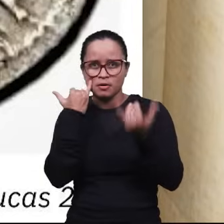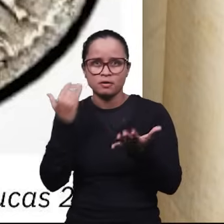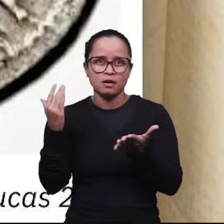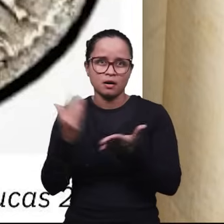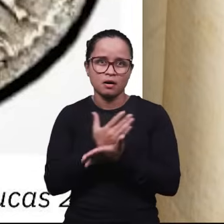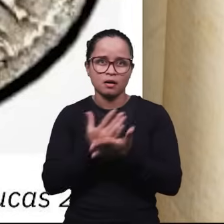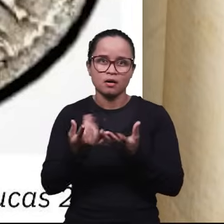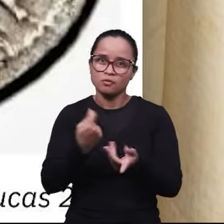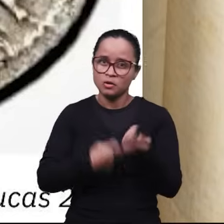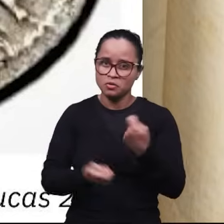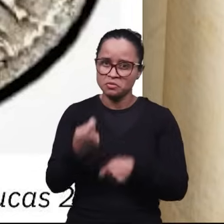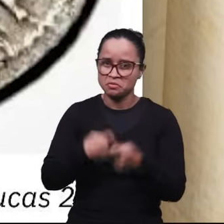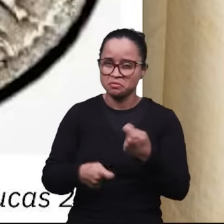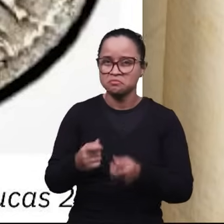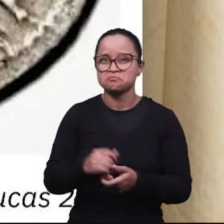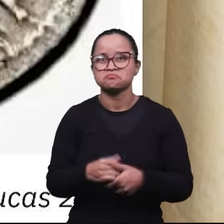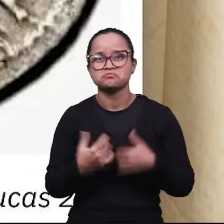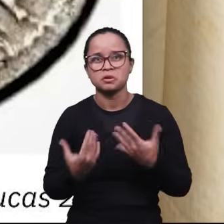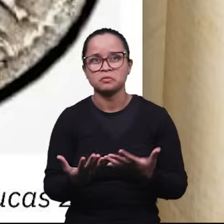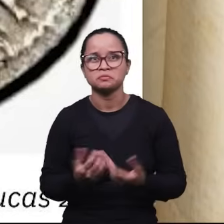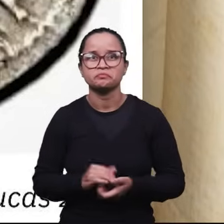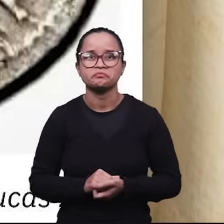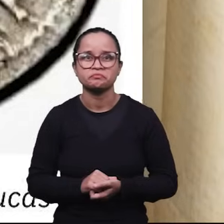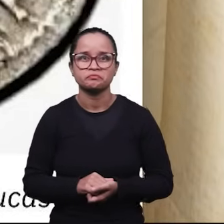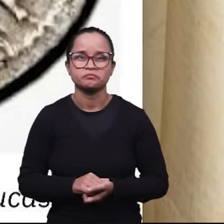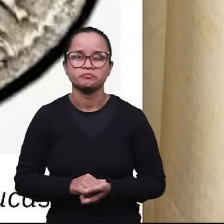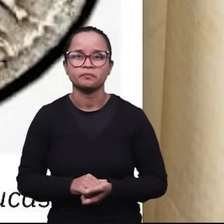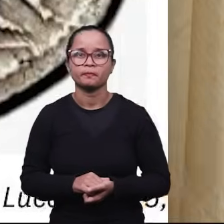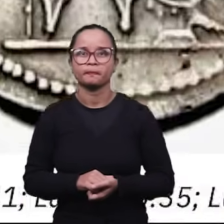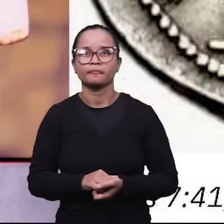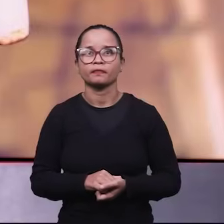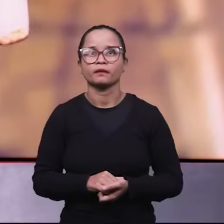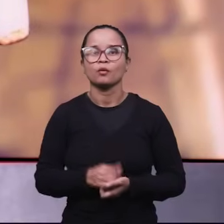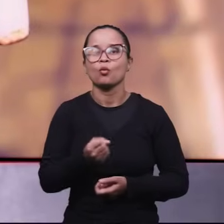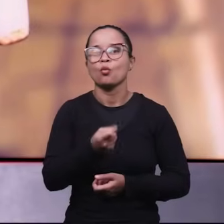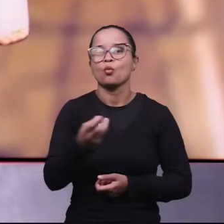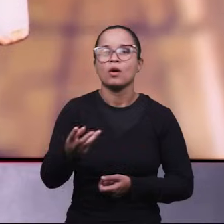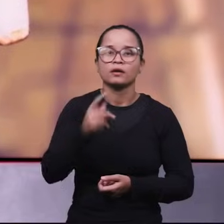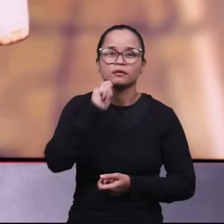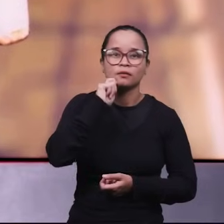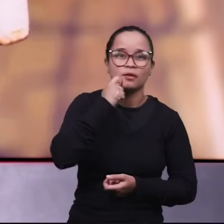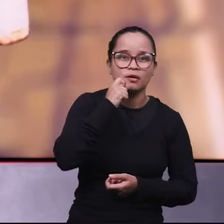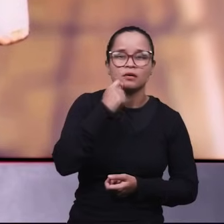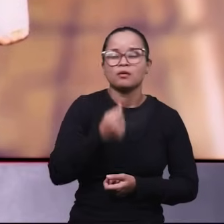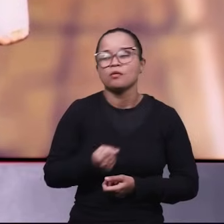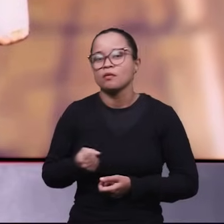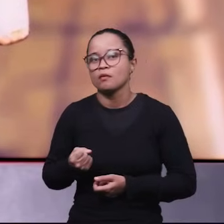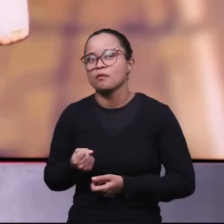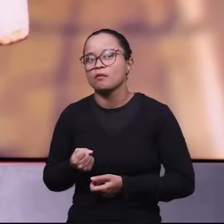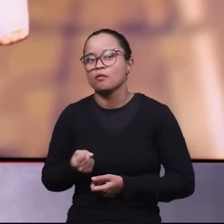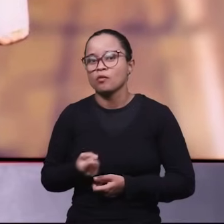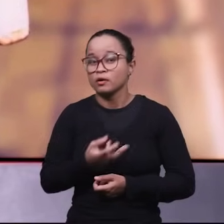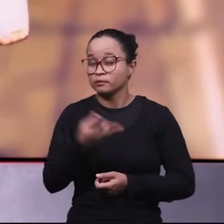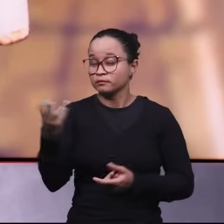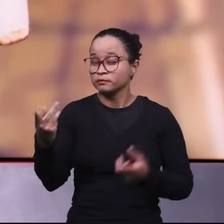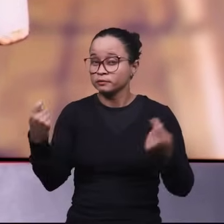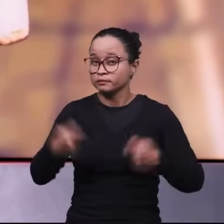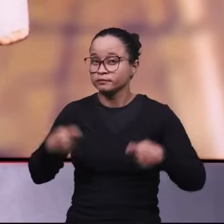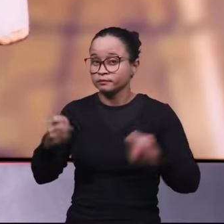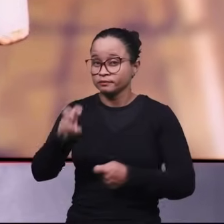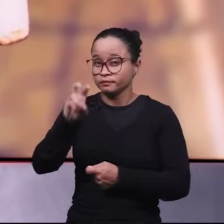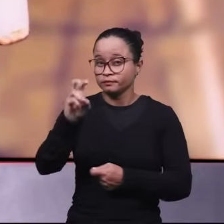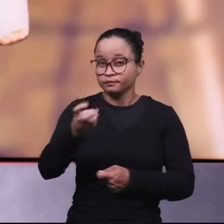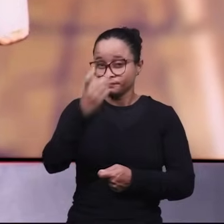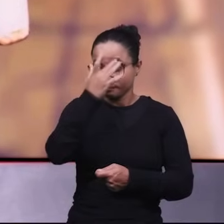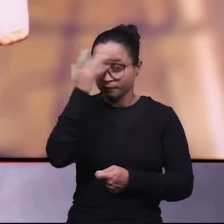sobre negociação. Quanto é que custava o pão, quanto precisaria para comprar, para alimentar